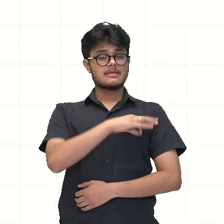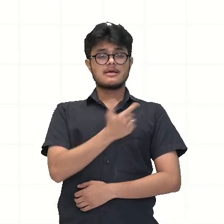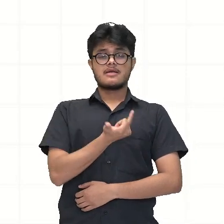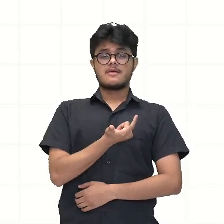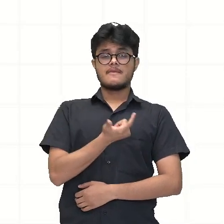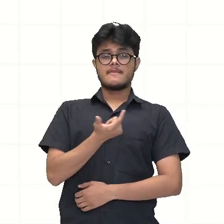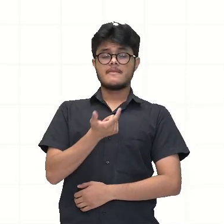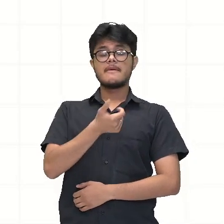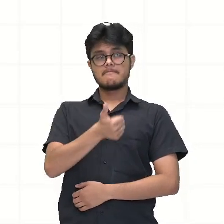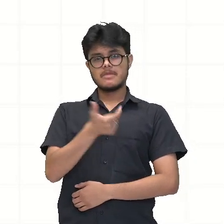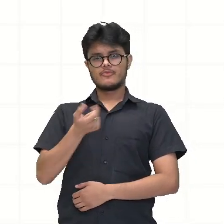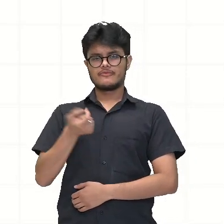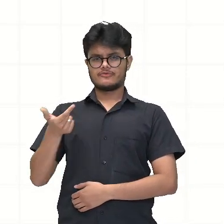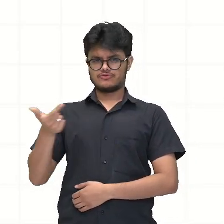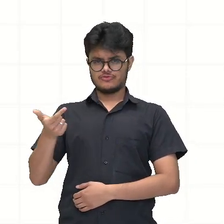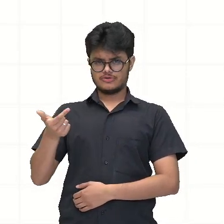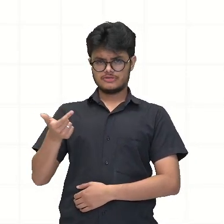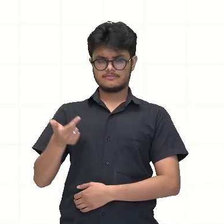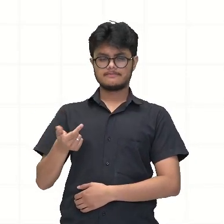fixo, mas